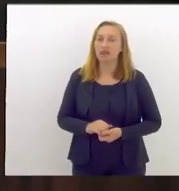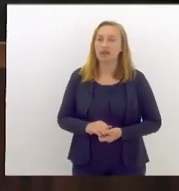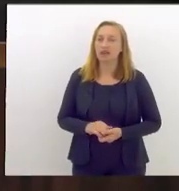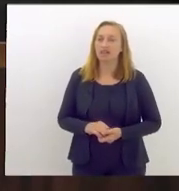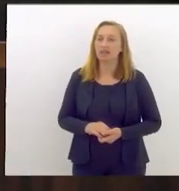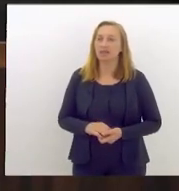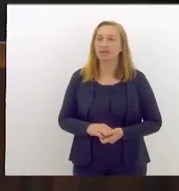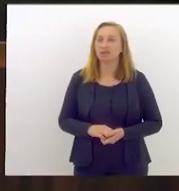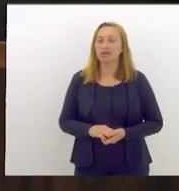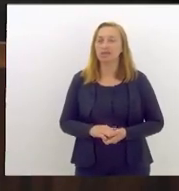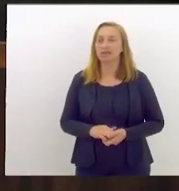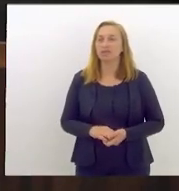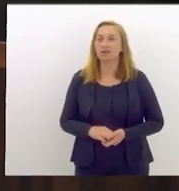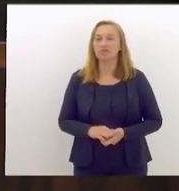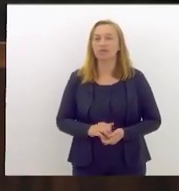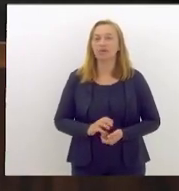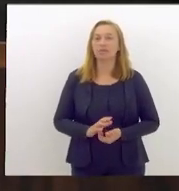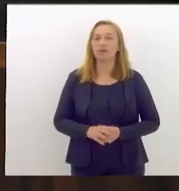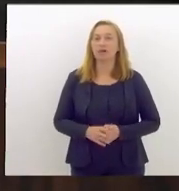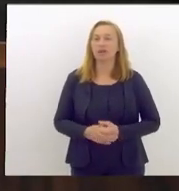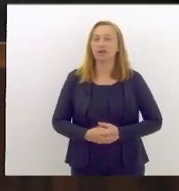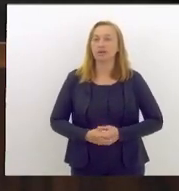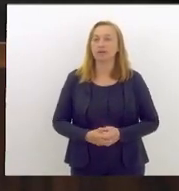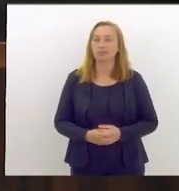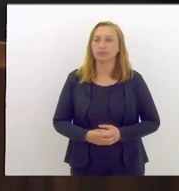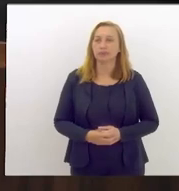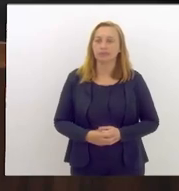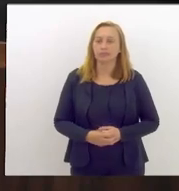Deputado Amorim Deputado Renato